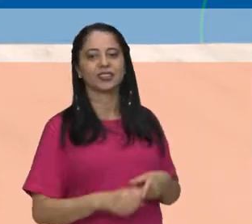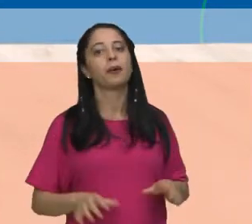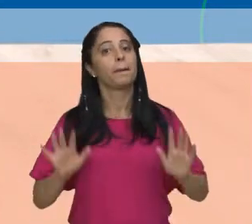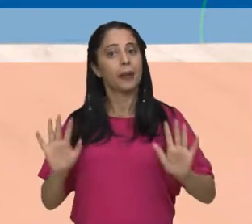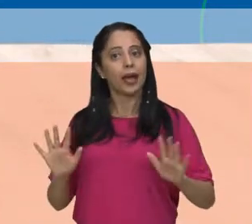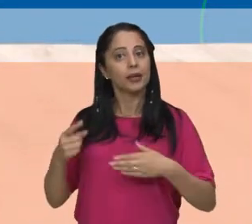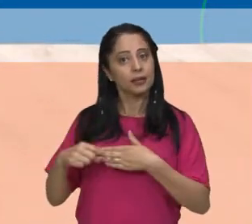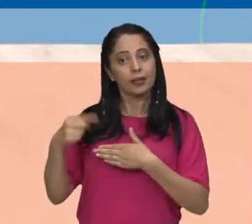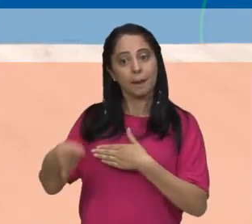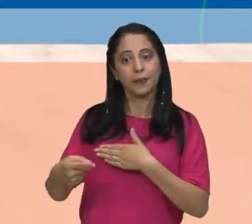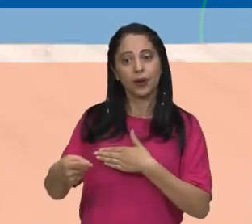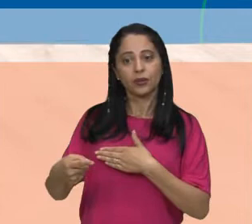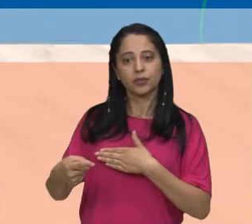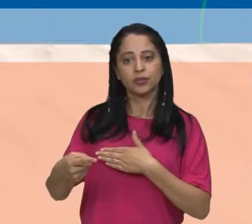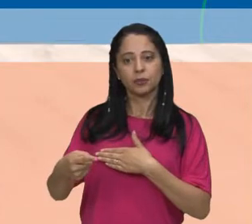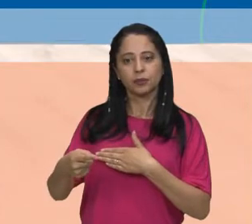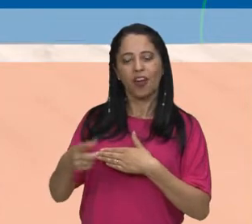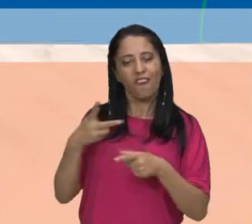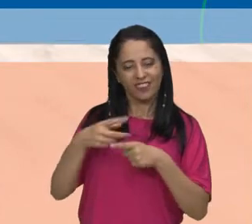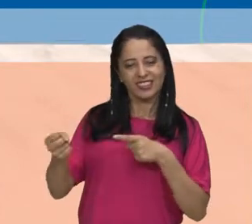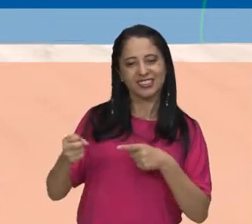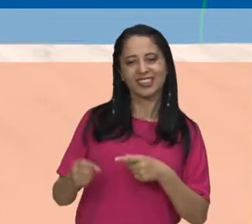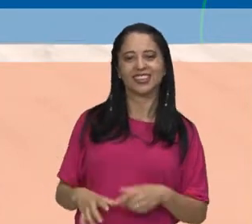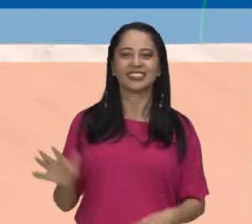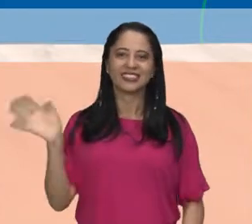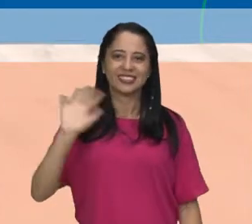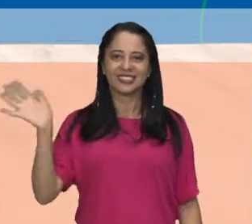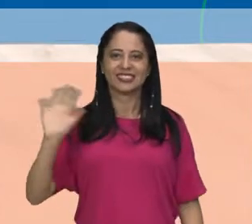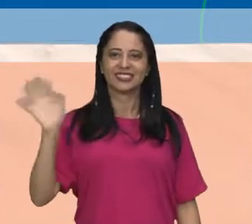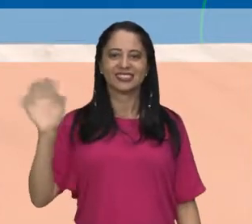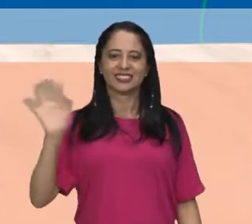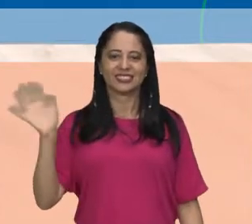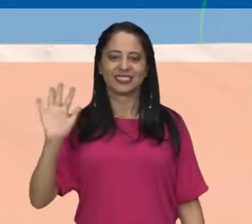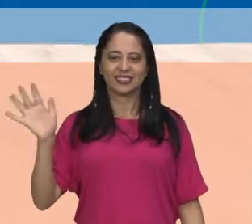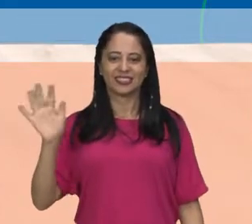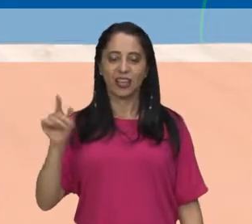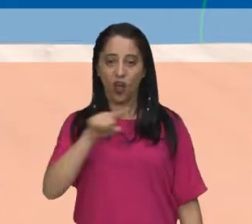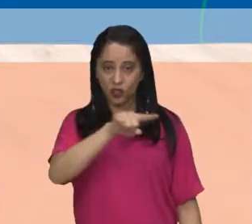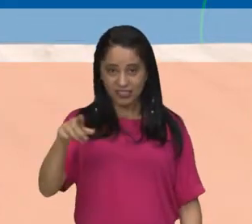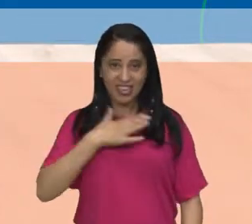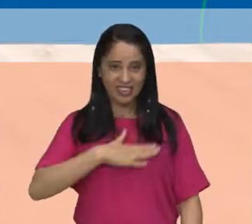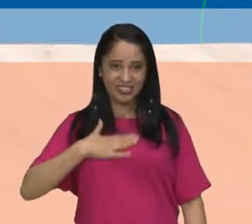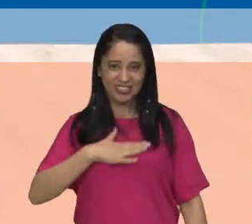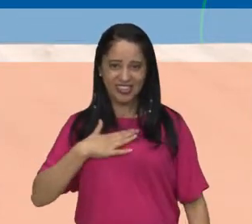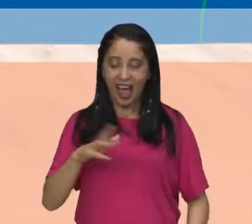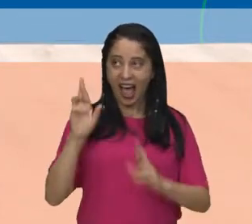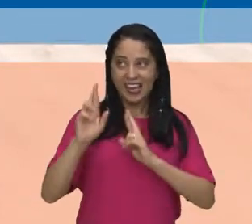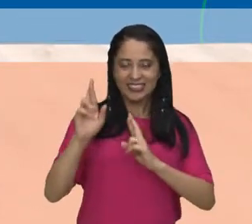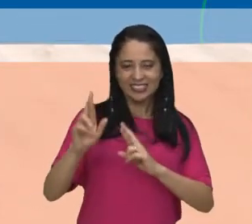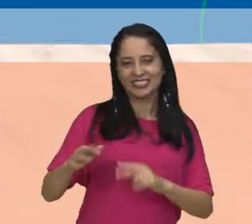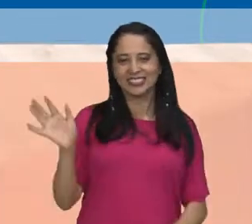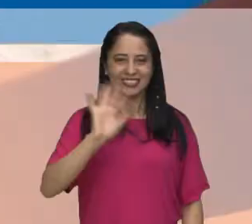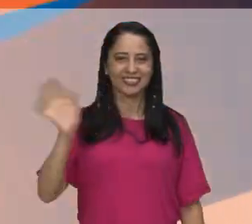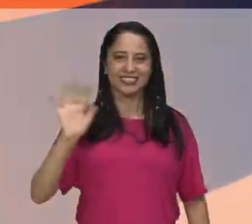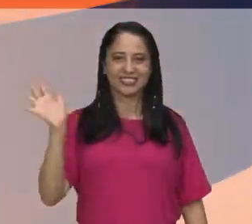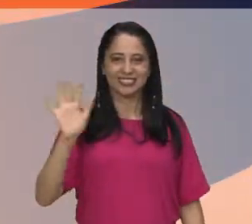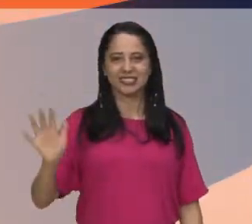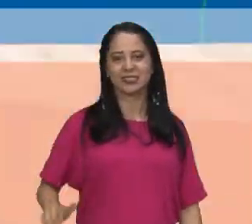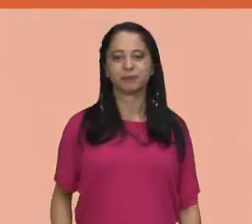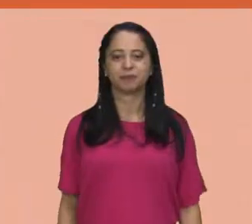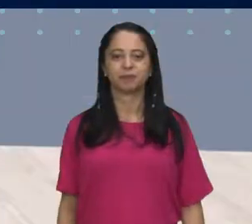mas na próxima a gente continua, né? Obrigada. Tchau, pessoal. Espero que tenham gostado desse jogo. Até a próxima.